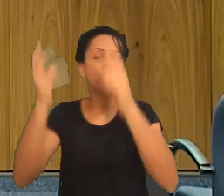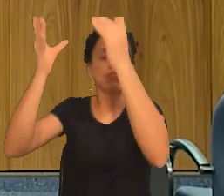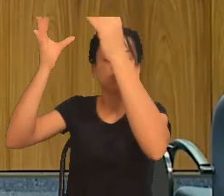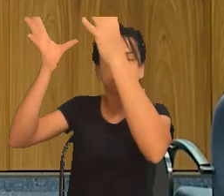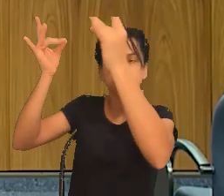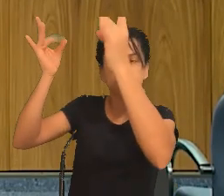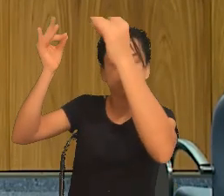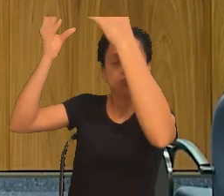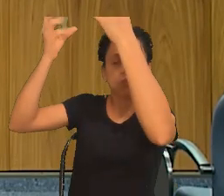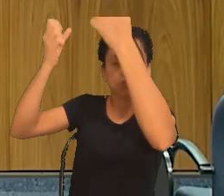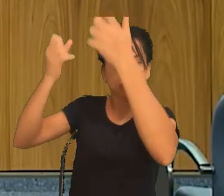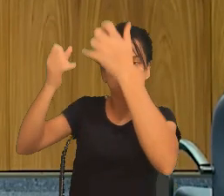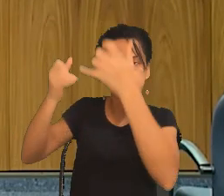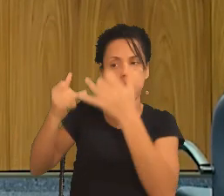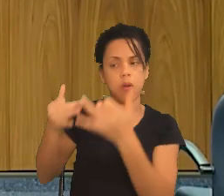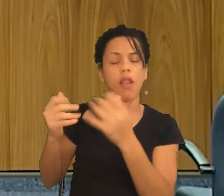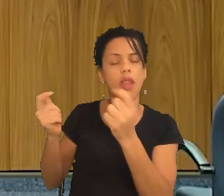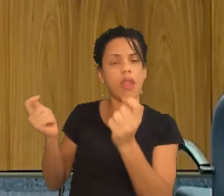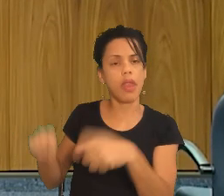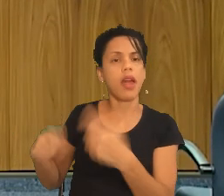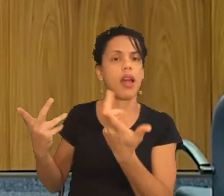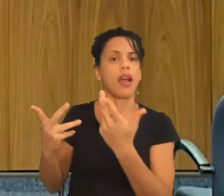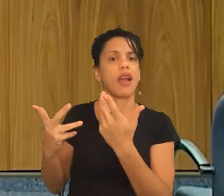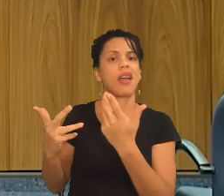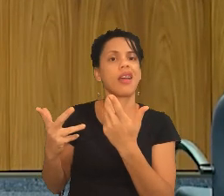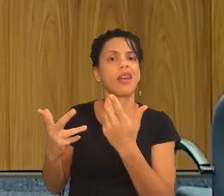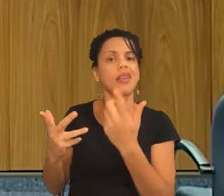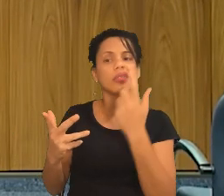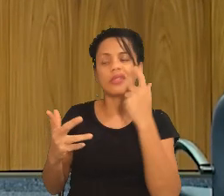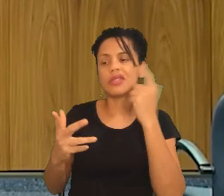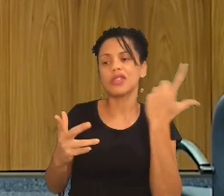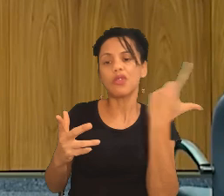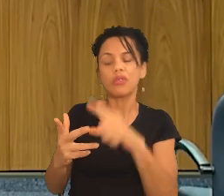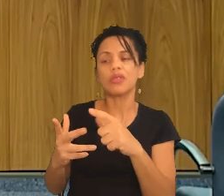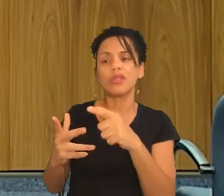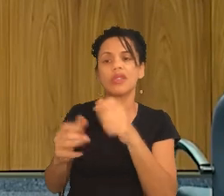eu acho que, uma medida fundamental de acesso à justiça.